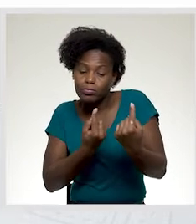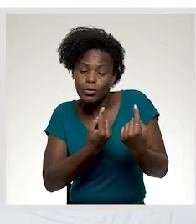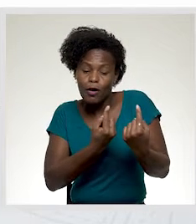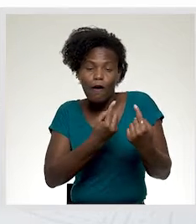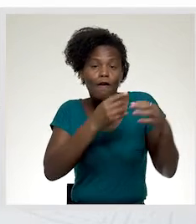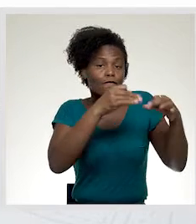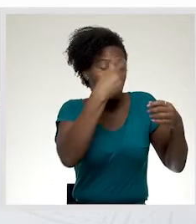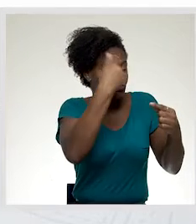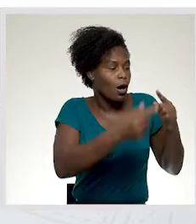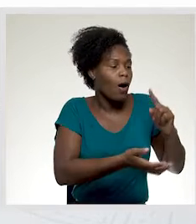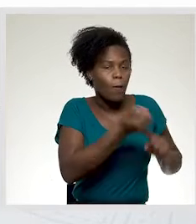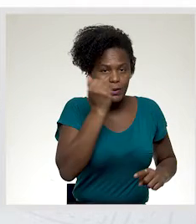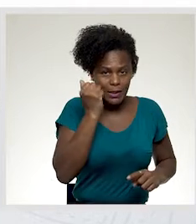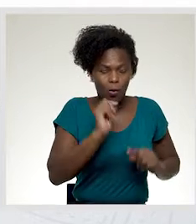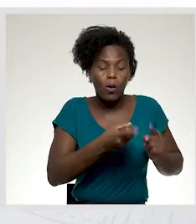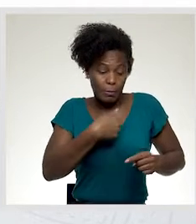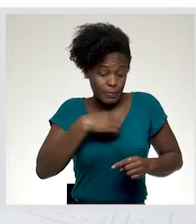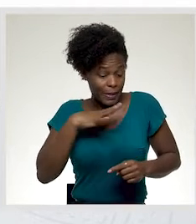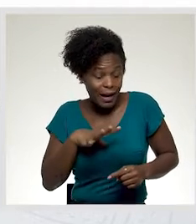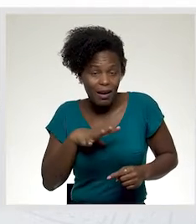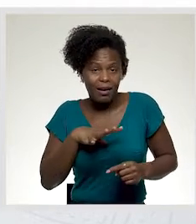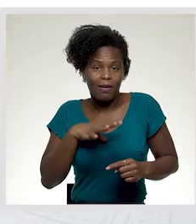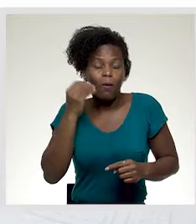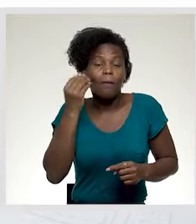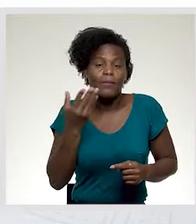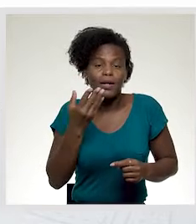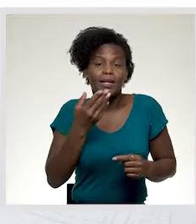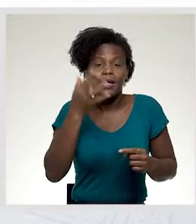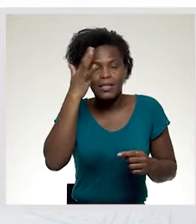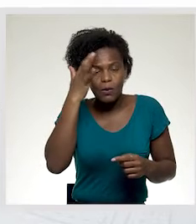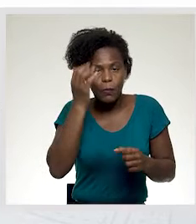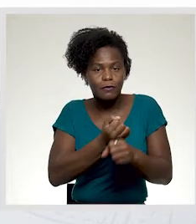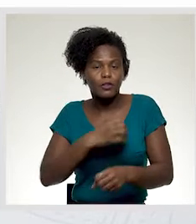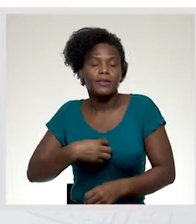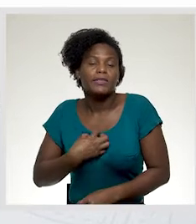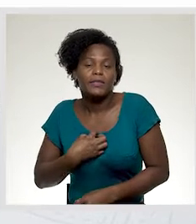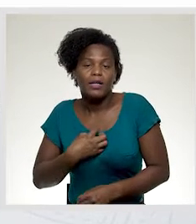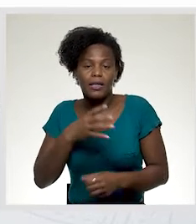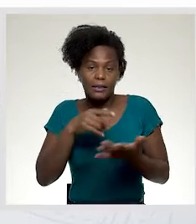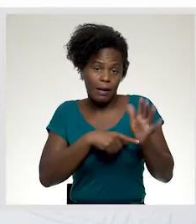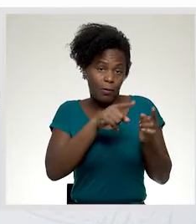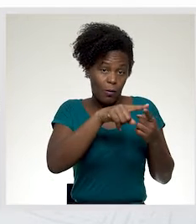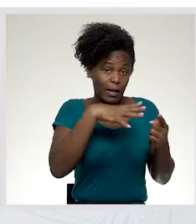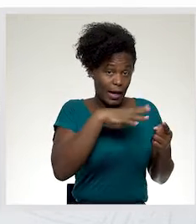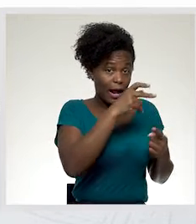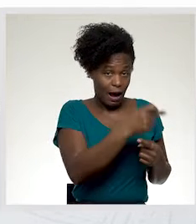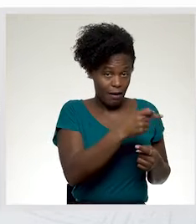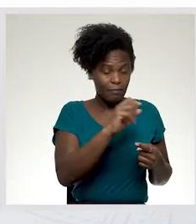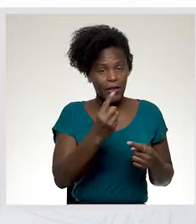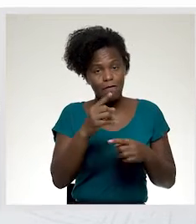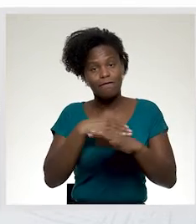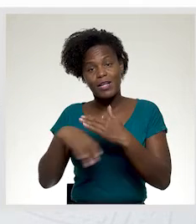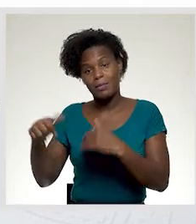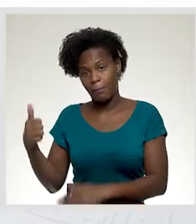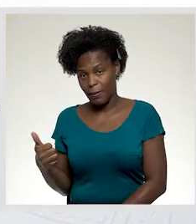determinado fim desejado. É a razão ao serviço de desejos. Se queres A, deves